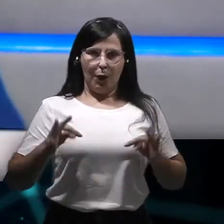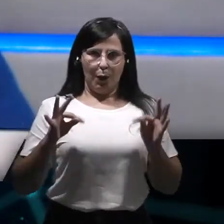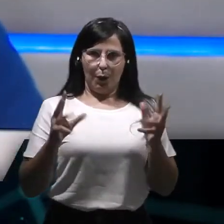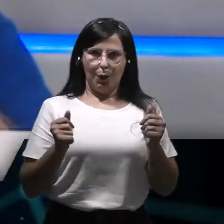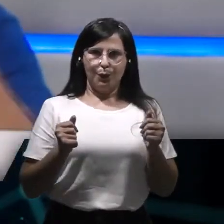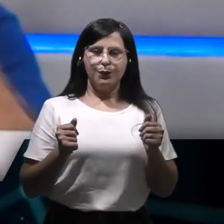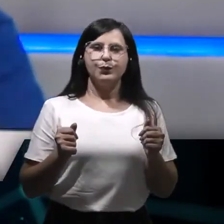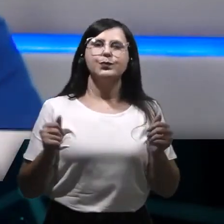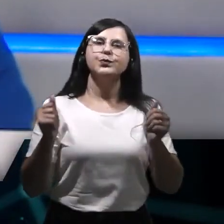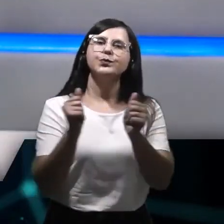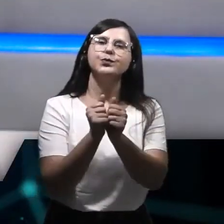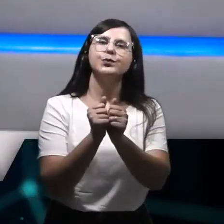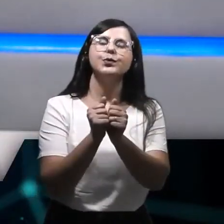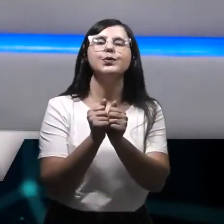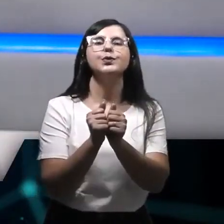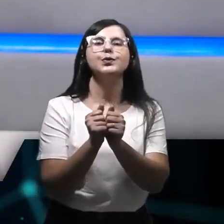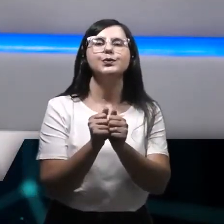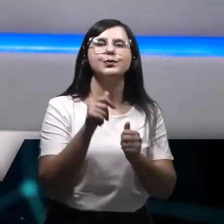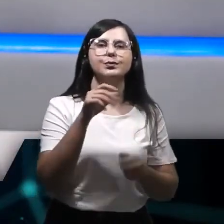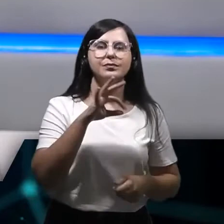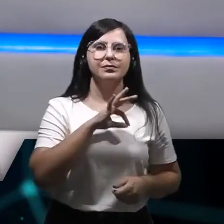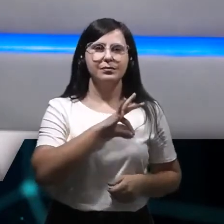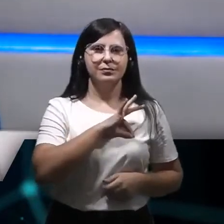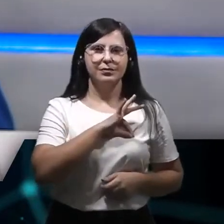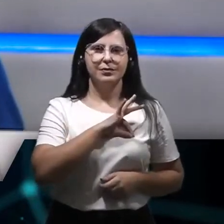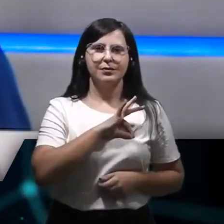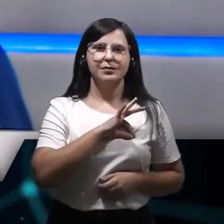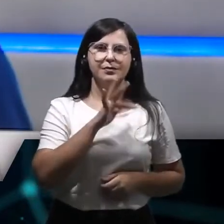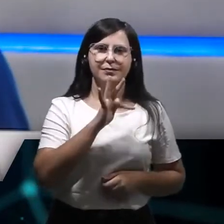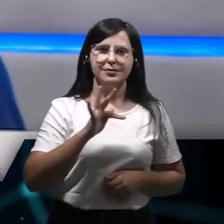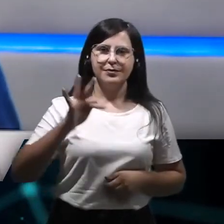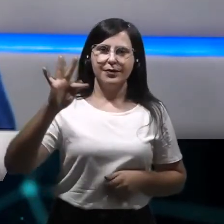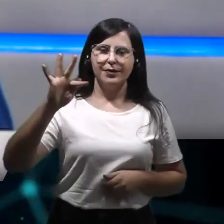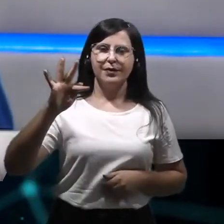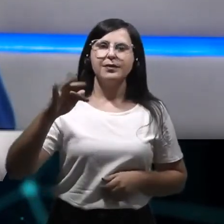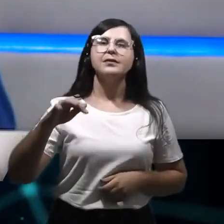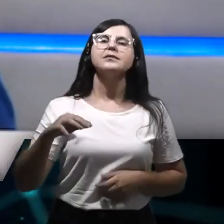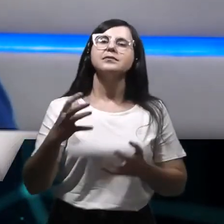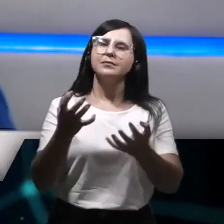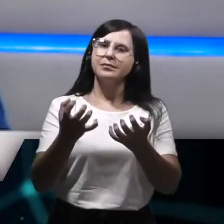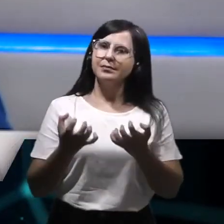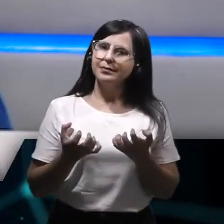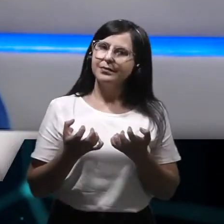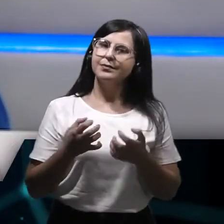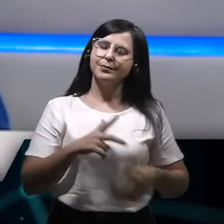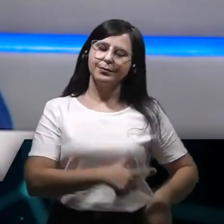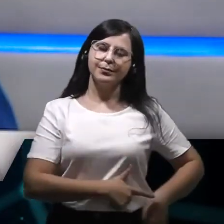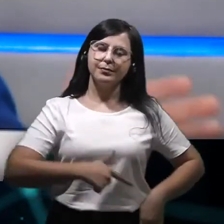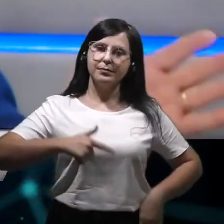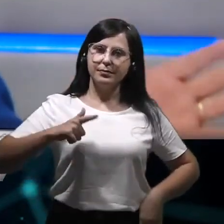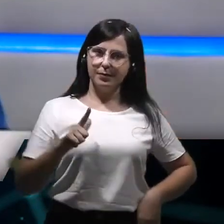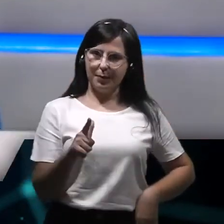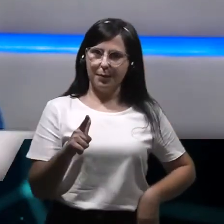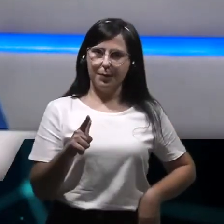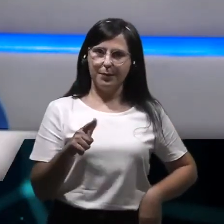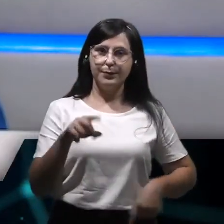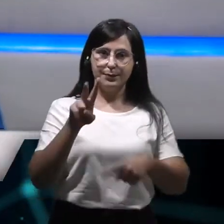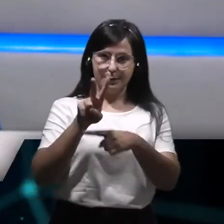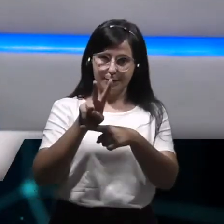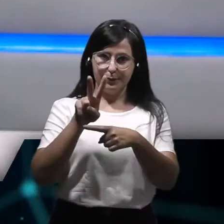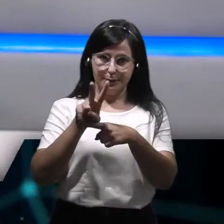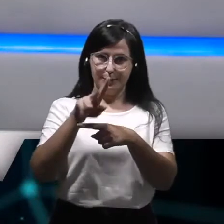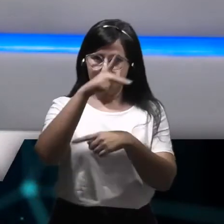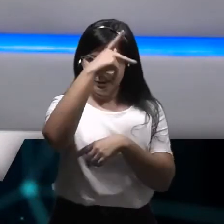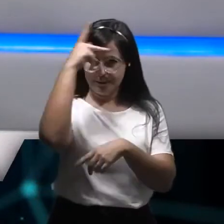Federal para equipar e armar a Guarda Municipal e, logicamente, capacitá-los para que eles